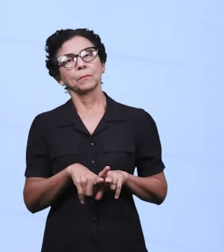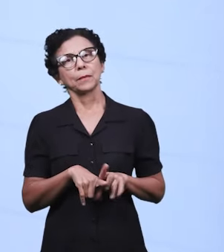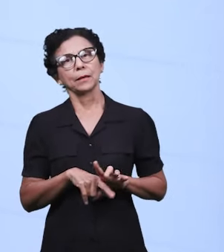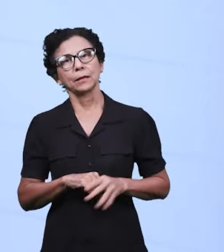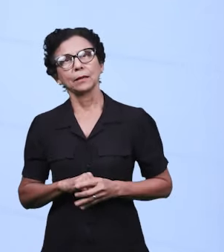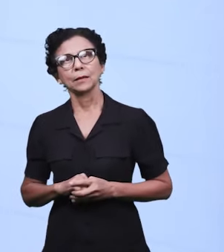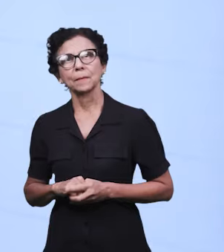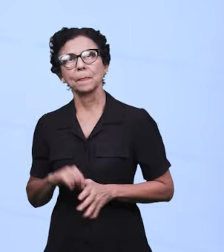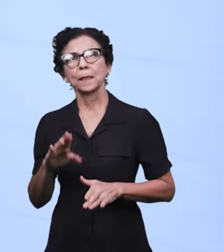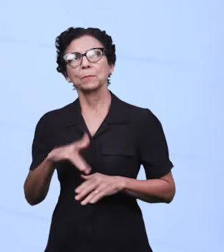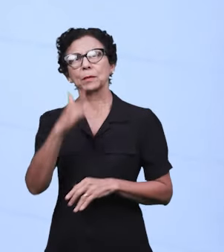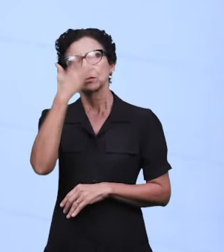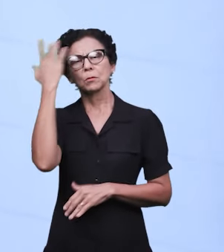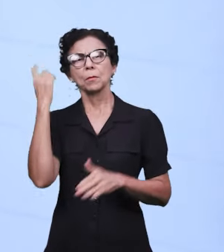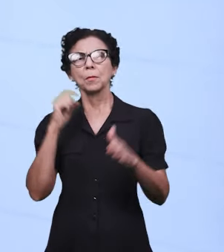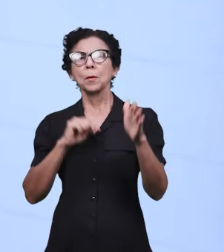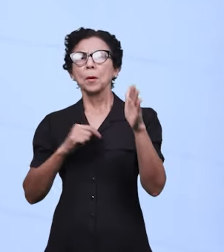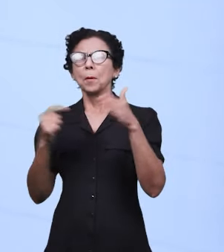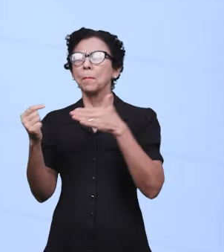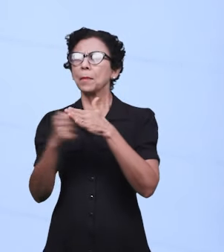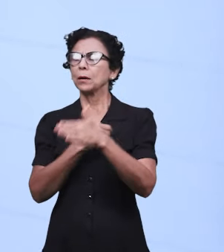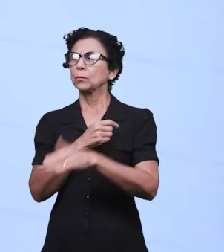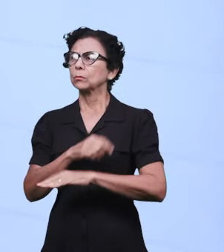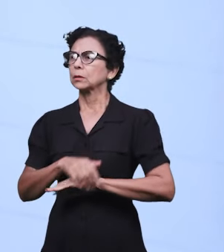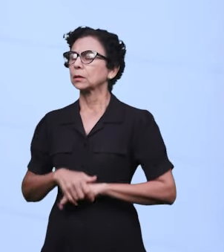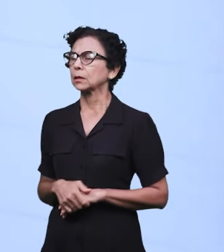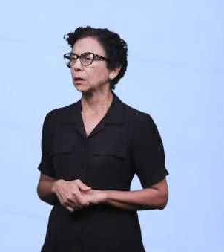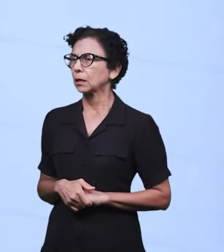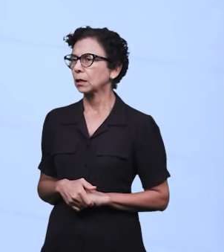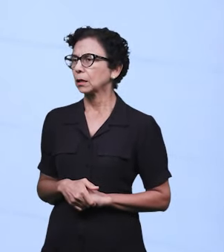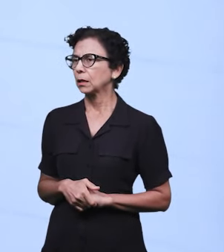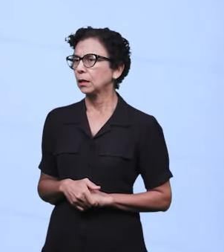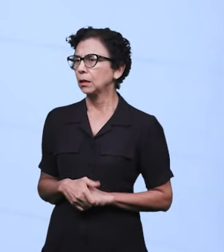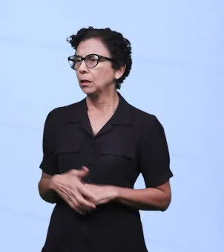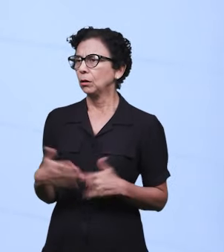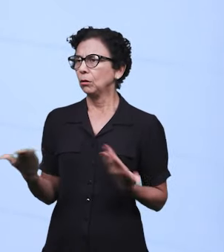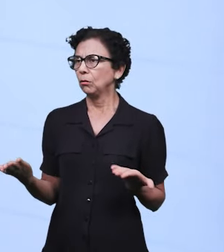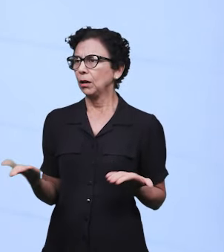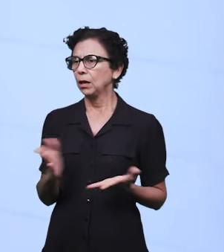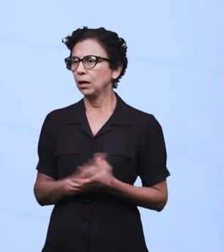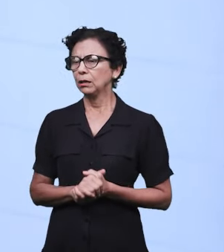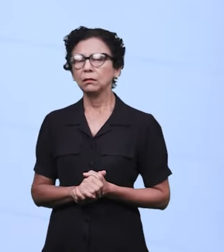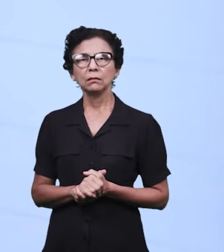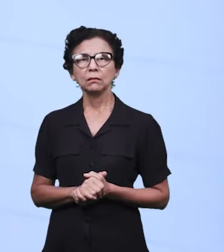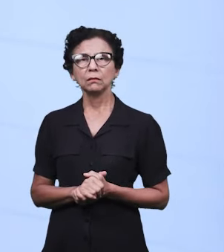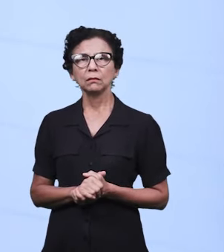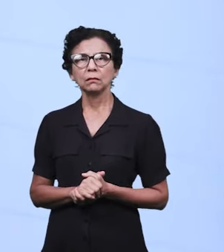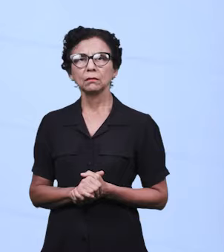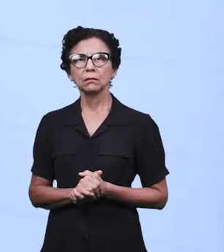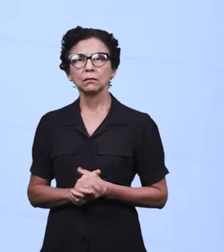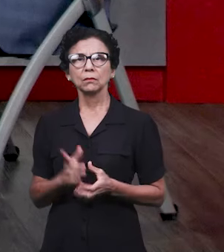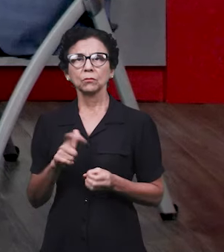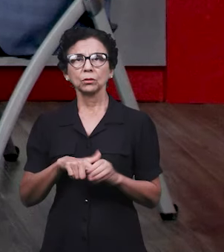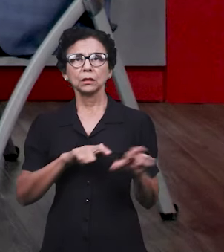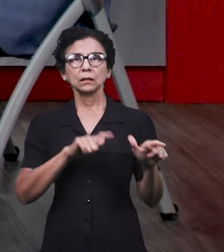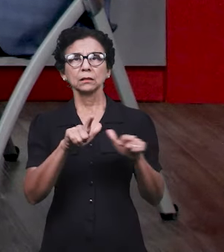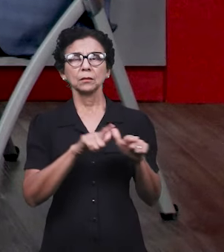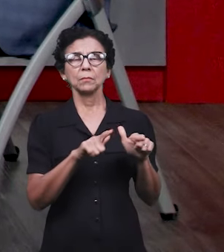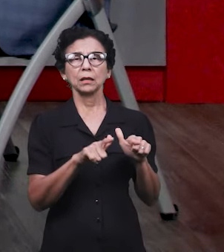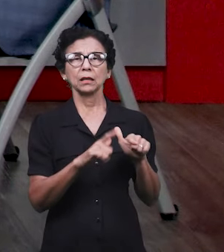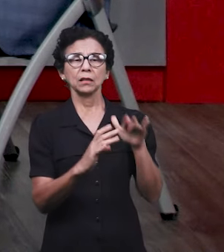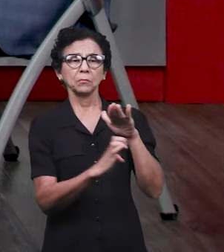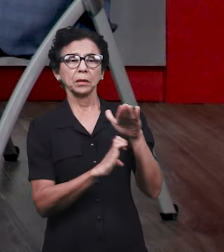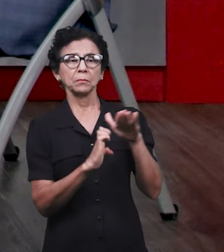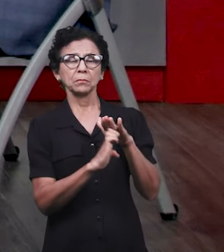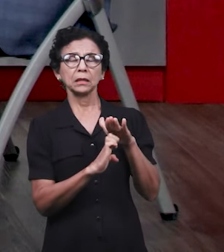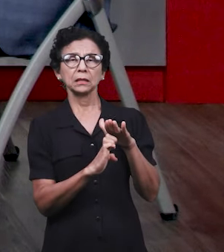às vezes as pessoas assim perguntam, mas qual que seria a vantagem da empresa? Isso seria a minha pergunta. Qual seria a vantagem da empresa, né?